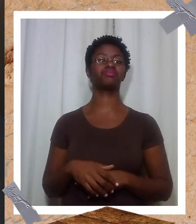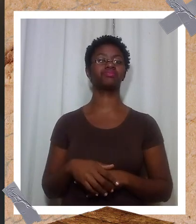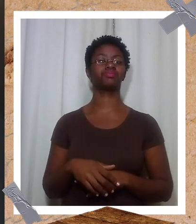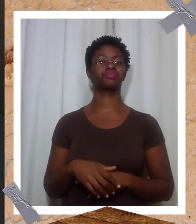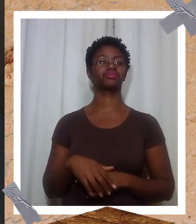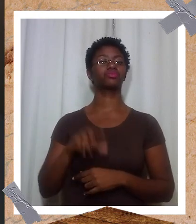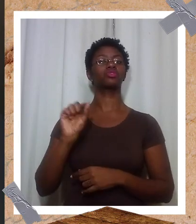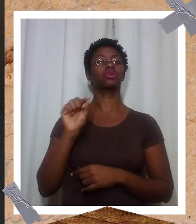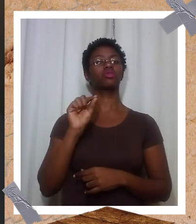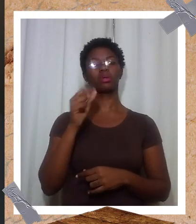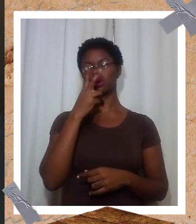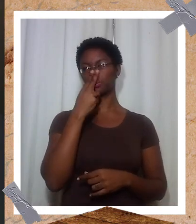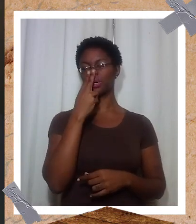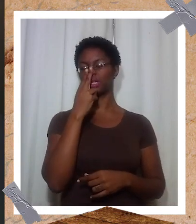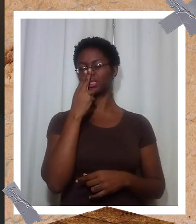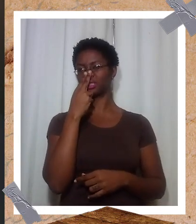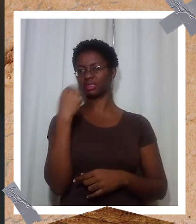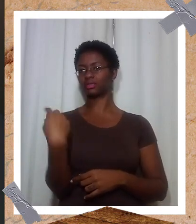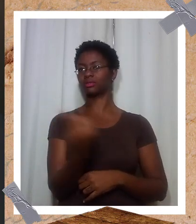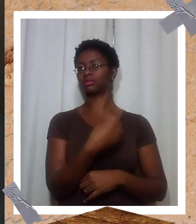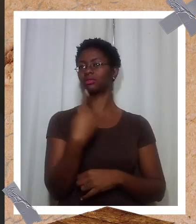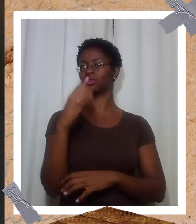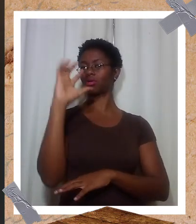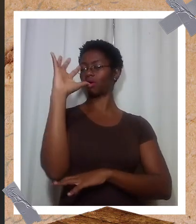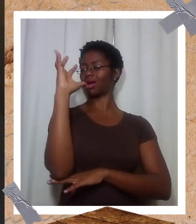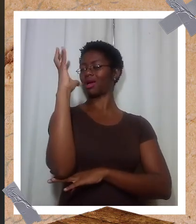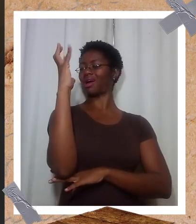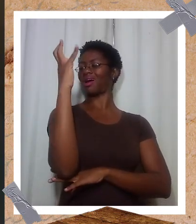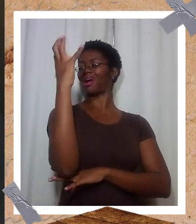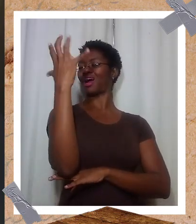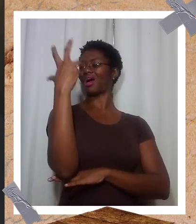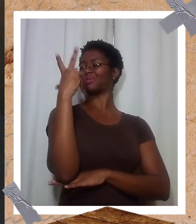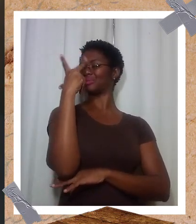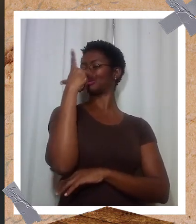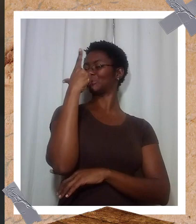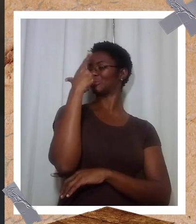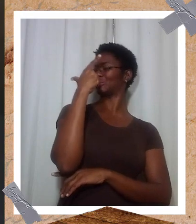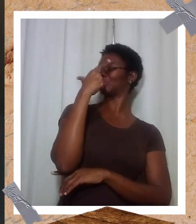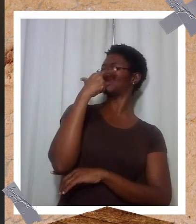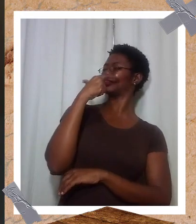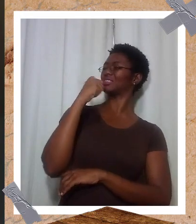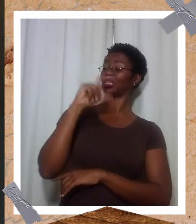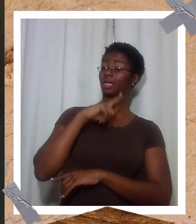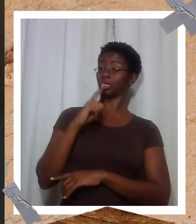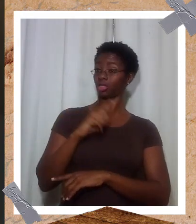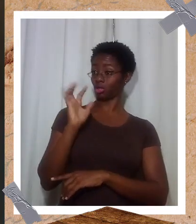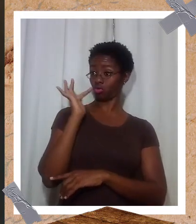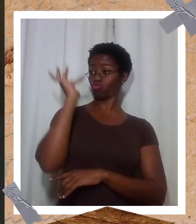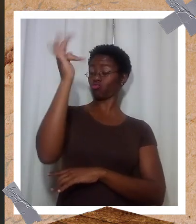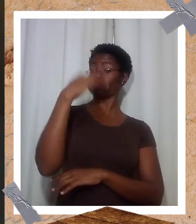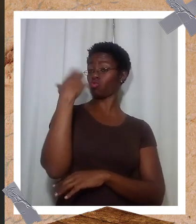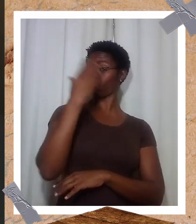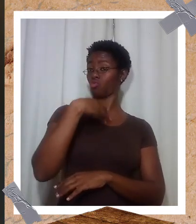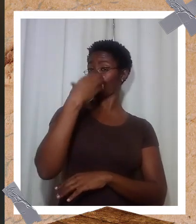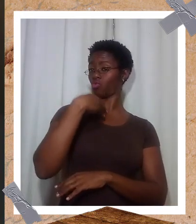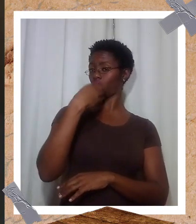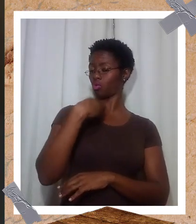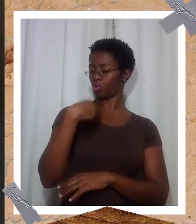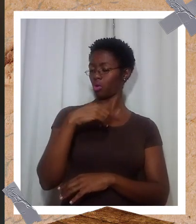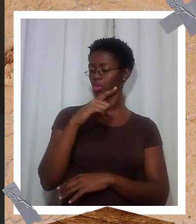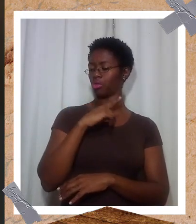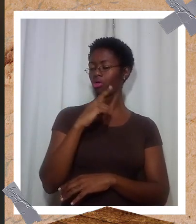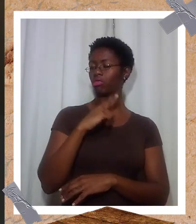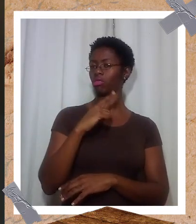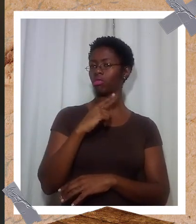uma raiz, uma árvore bem frondosa, uma árvore que traga muitos frutos, que está estabelecida